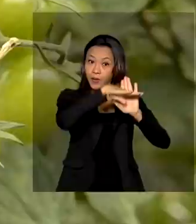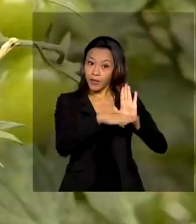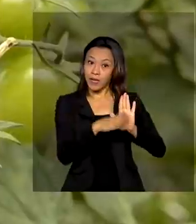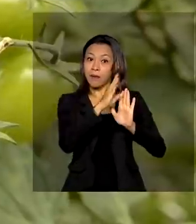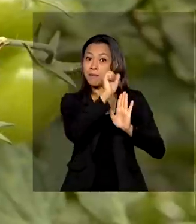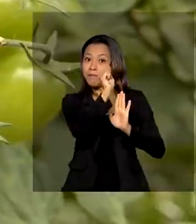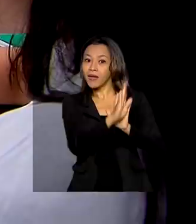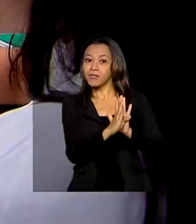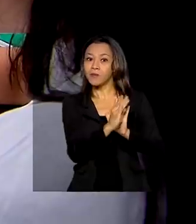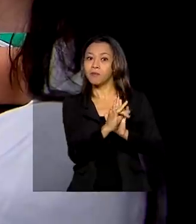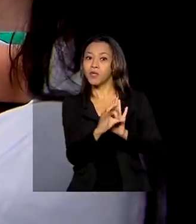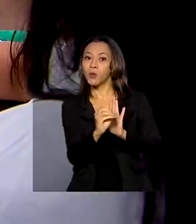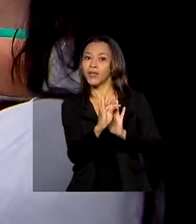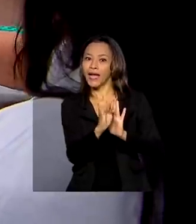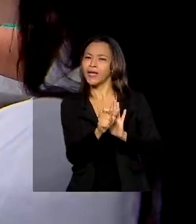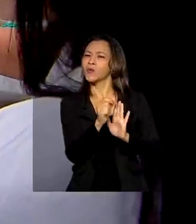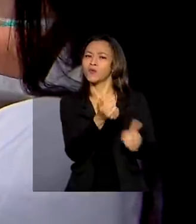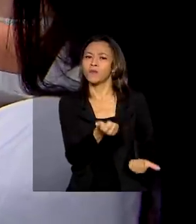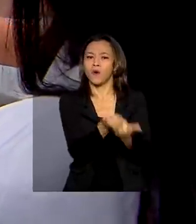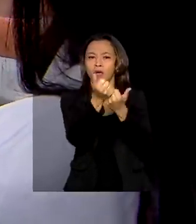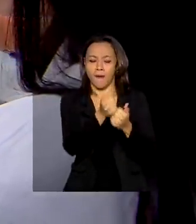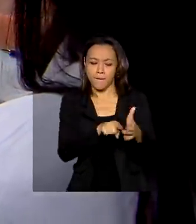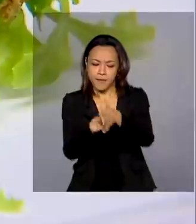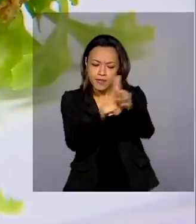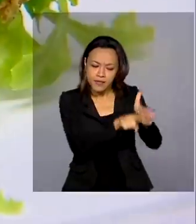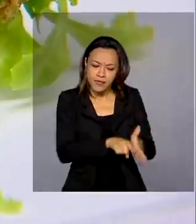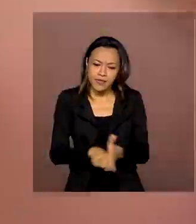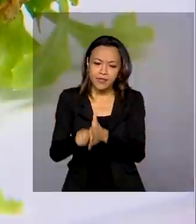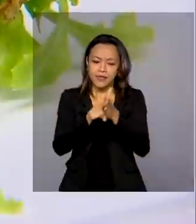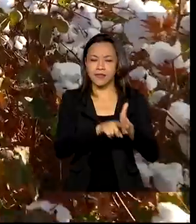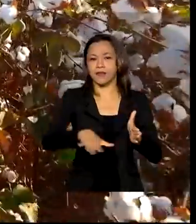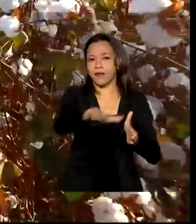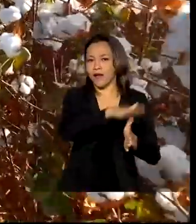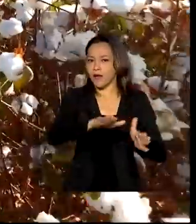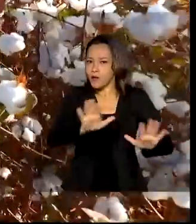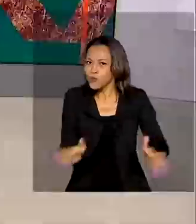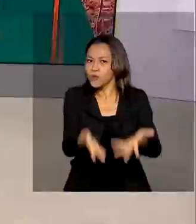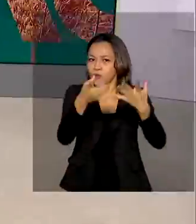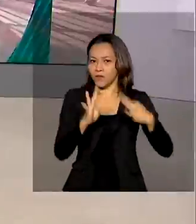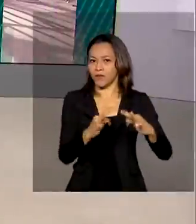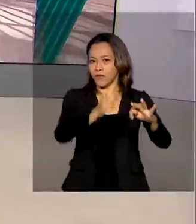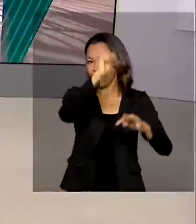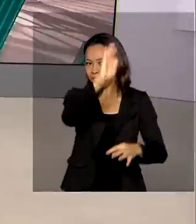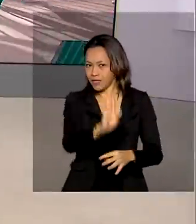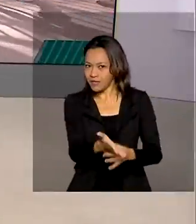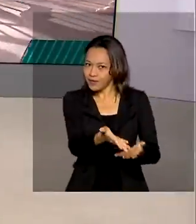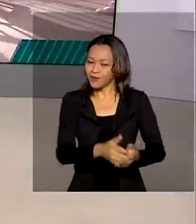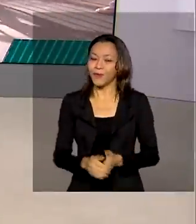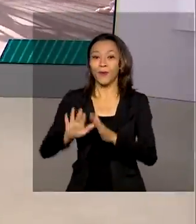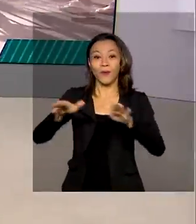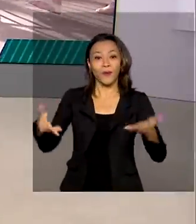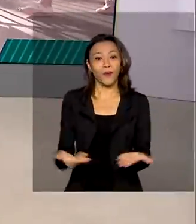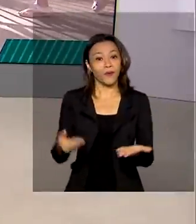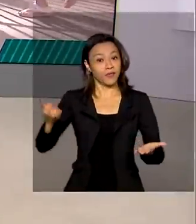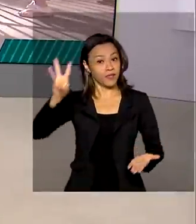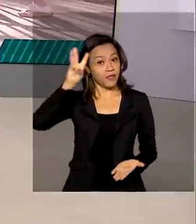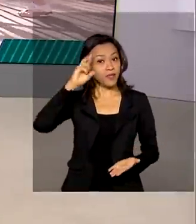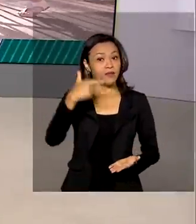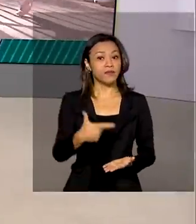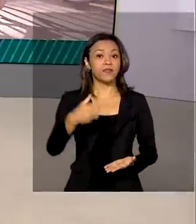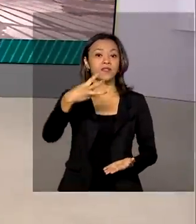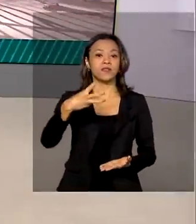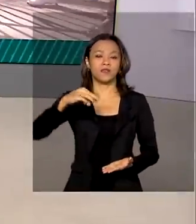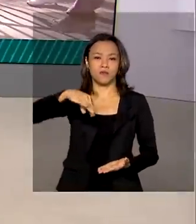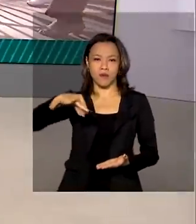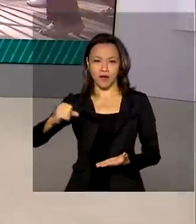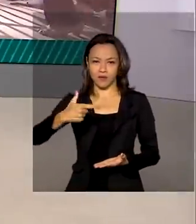biotech vai fortalecer a pesquisa e o desenvolvimento da biotecnologia Nacional boa hoje é terça-feira 23